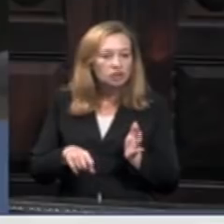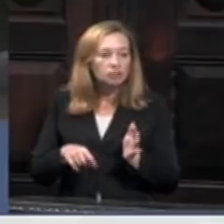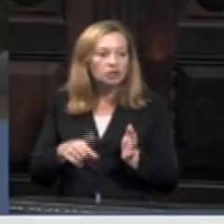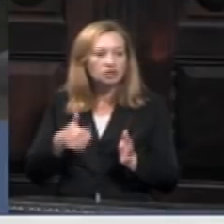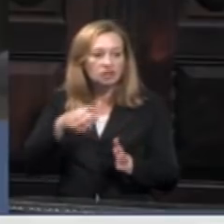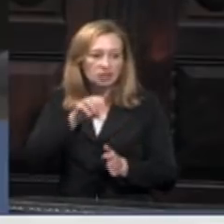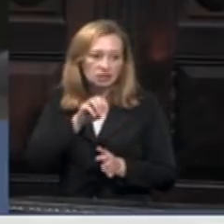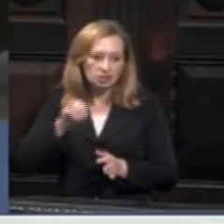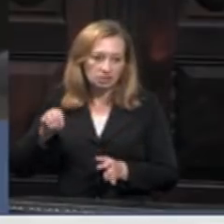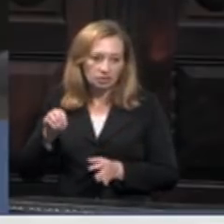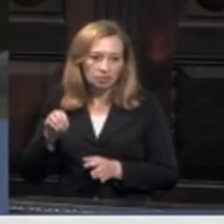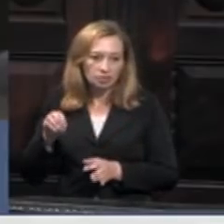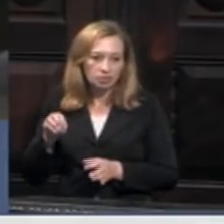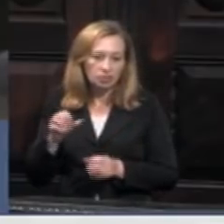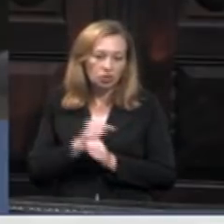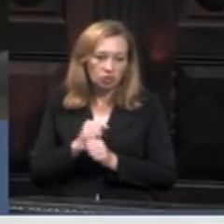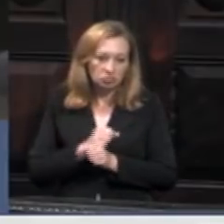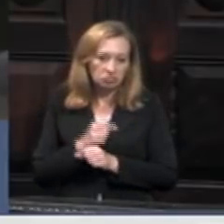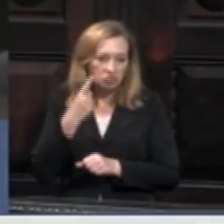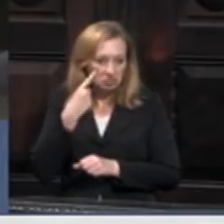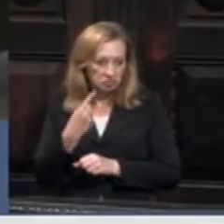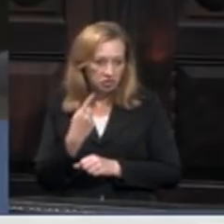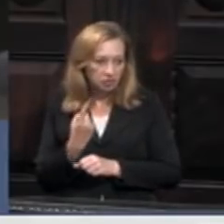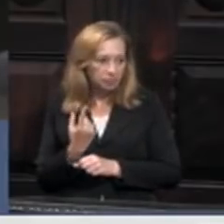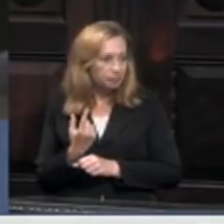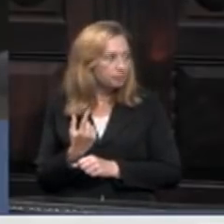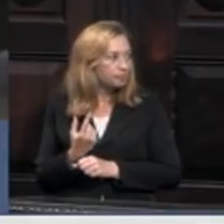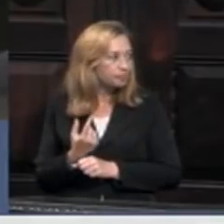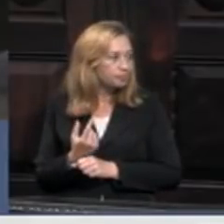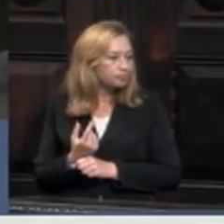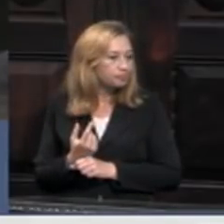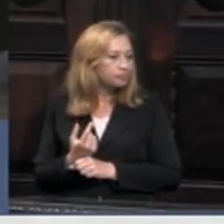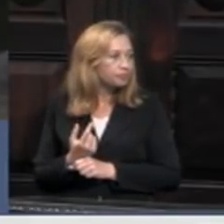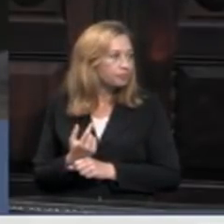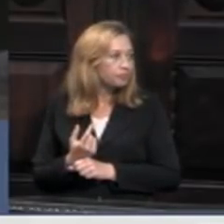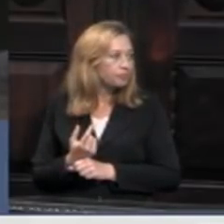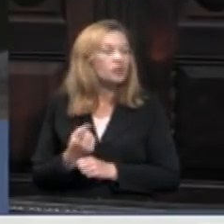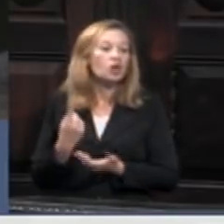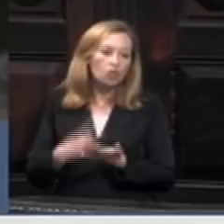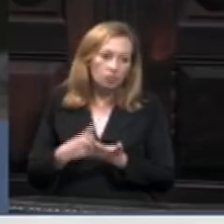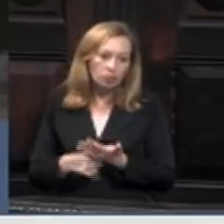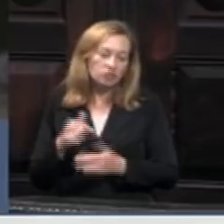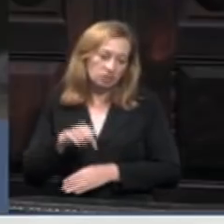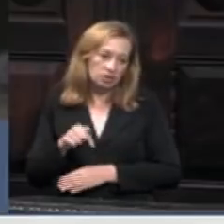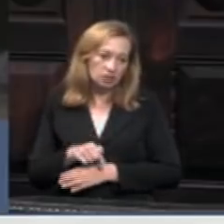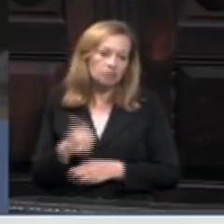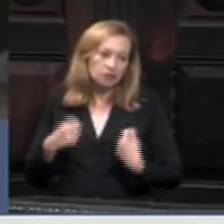por ano, a gente volta a ele determinativo. Então, mas eu preciso ter esse compromisso aqui.